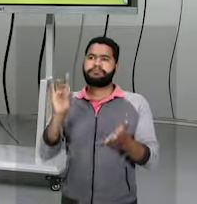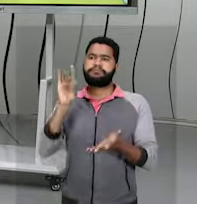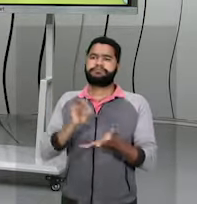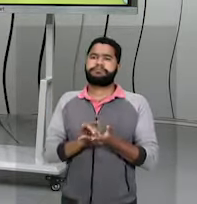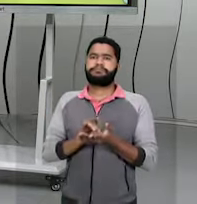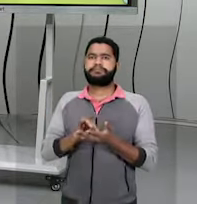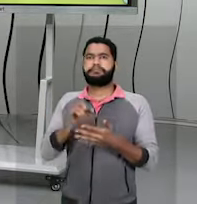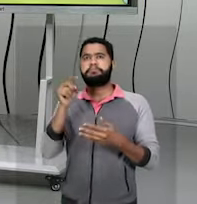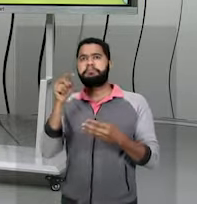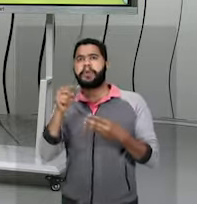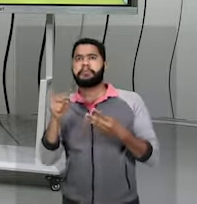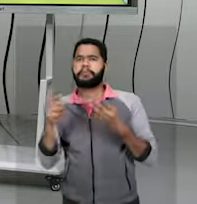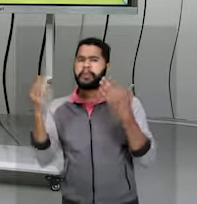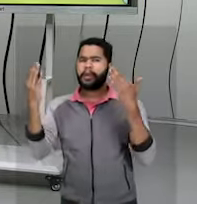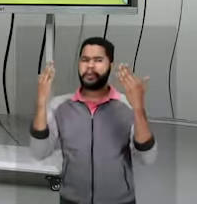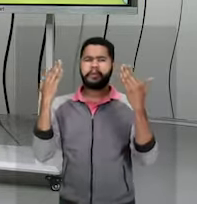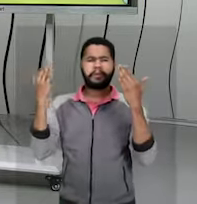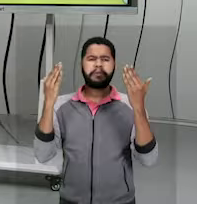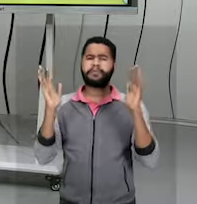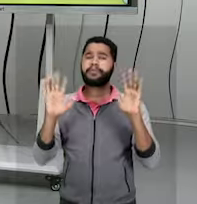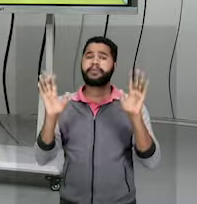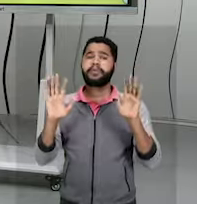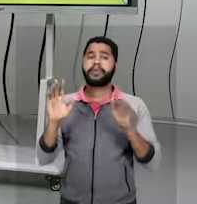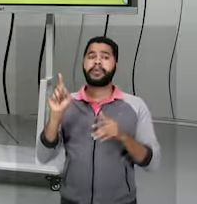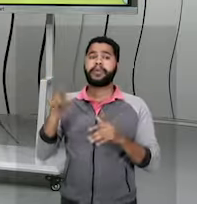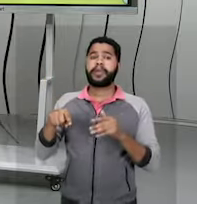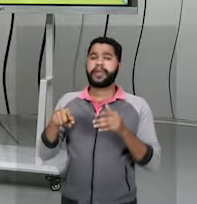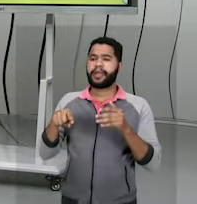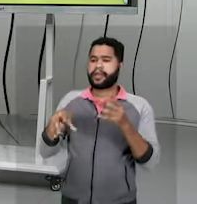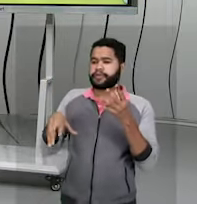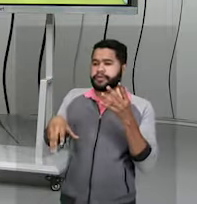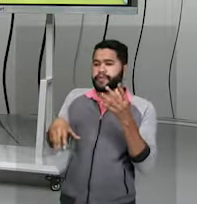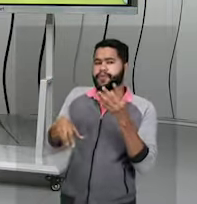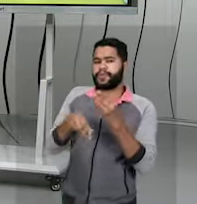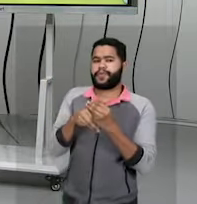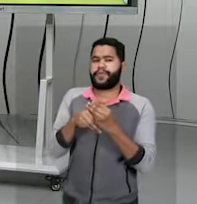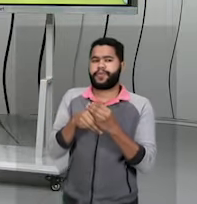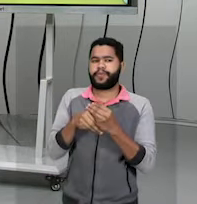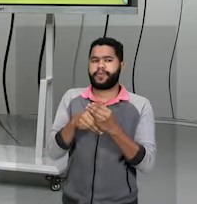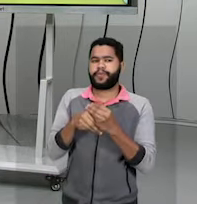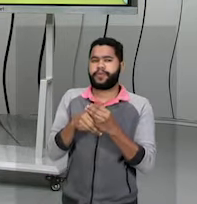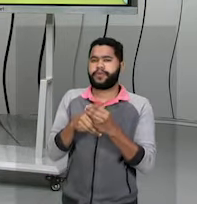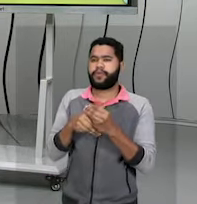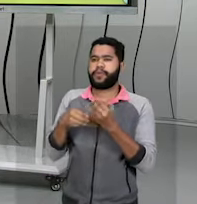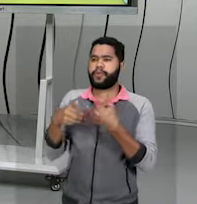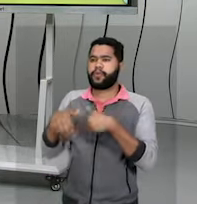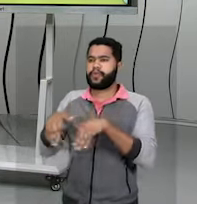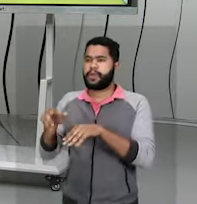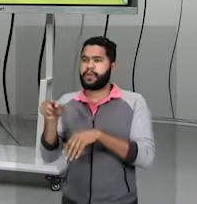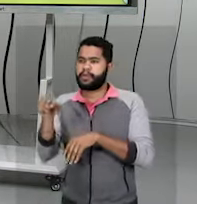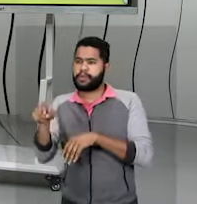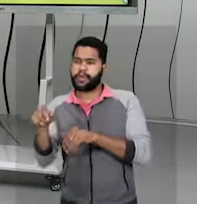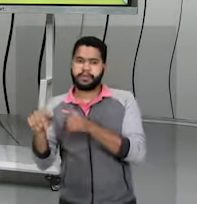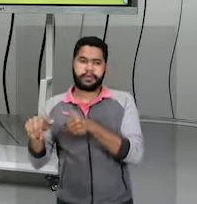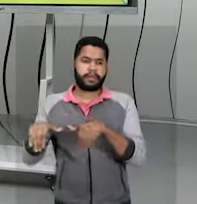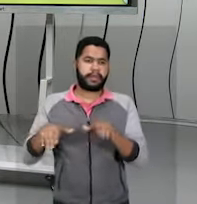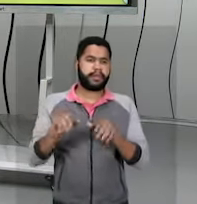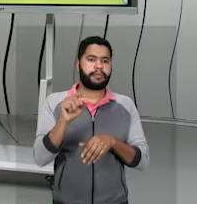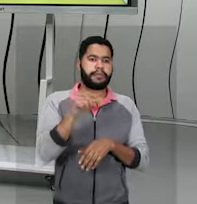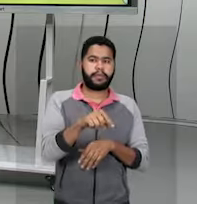real essa questão dessa comparação porque ele se complementam um leva até o outro